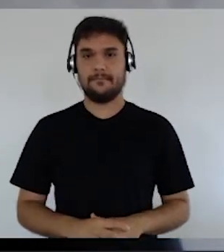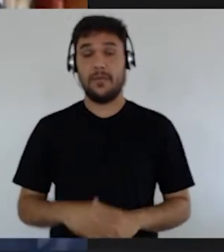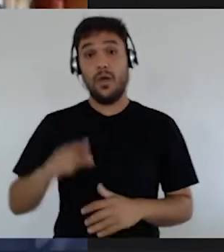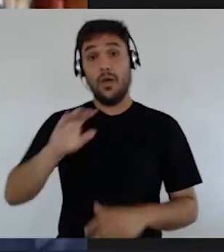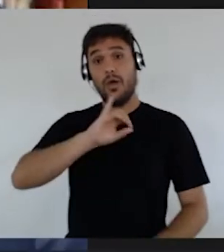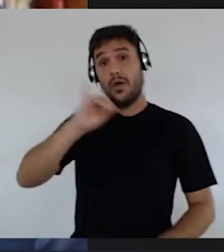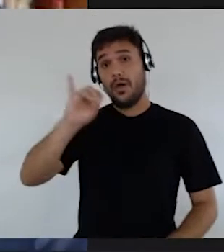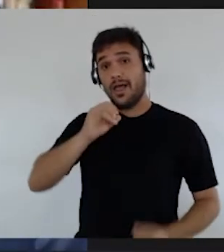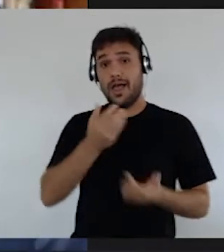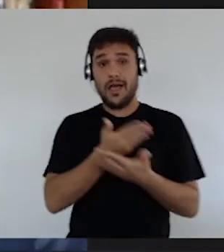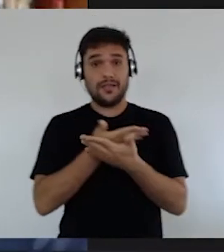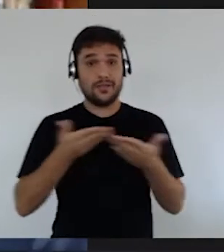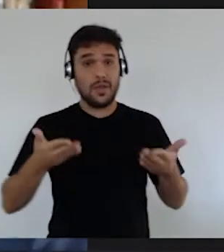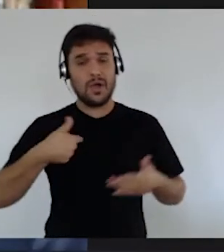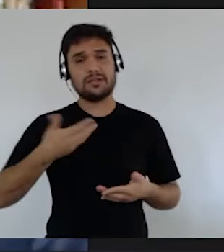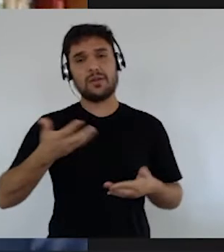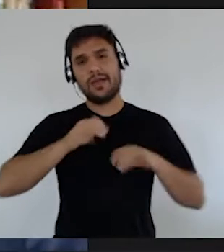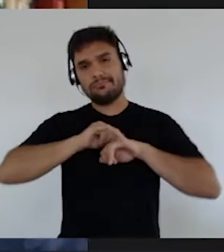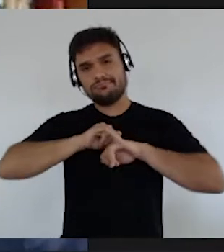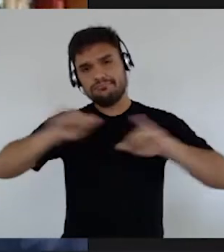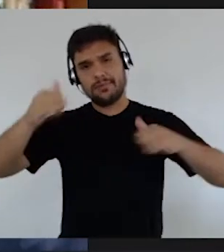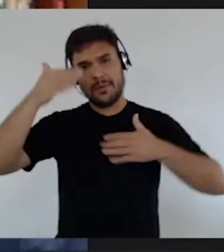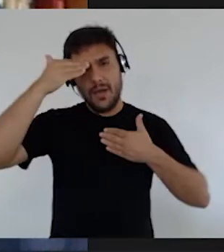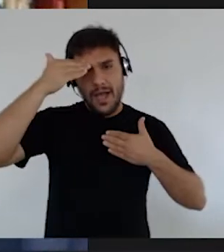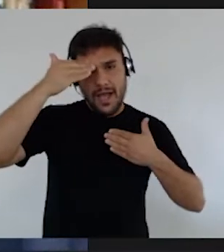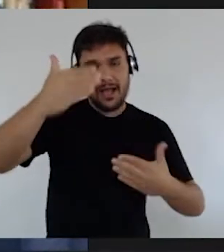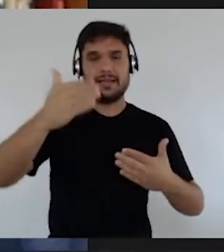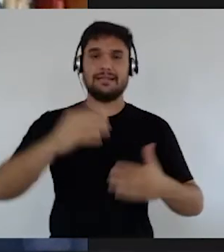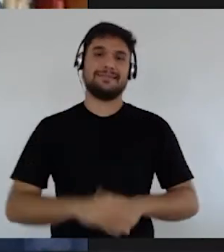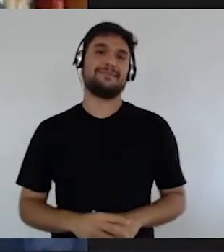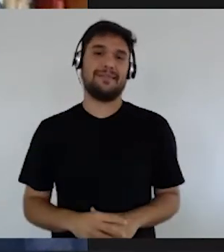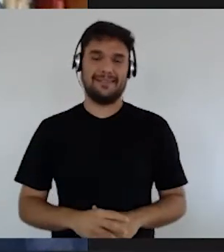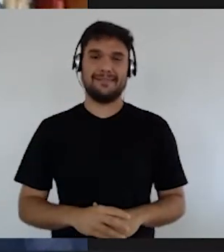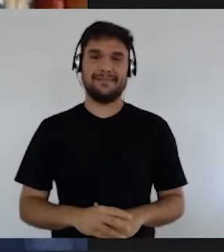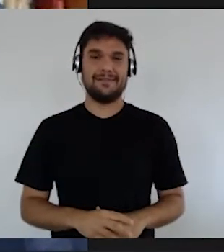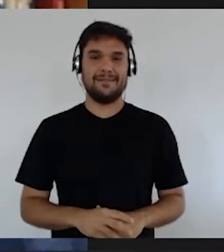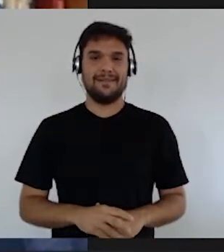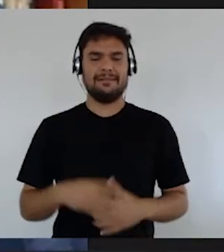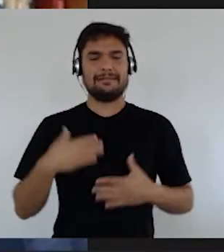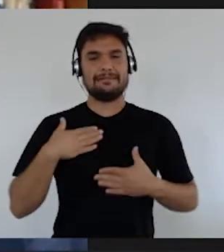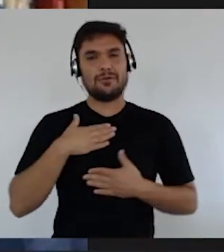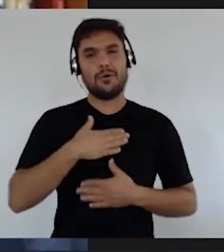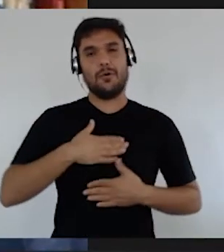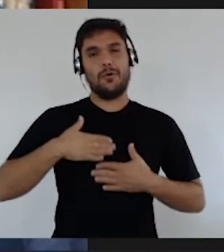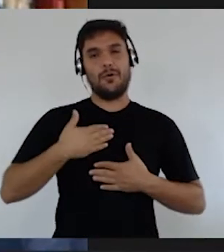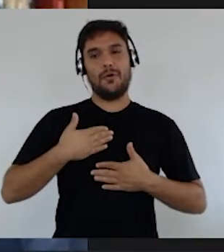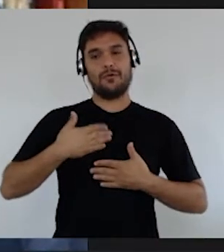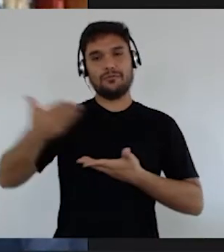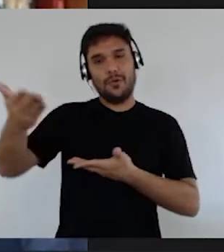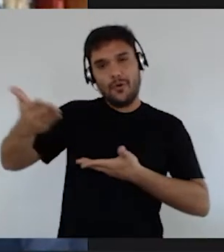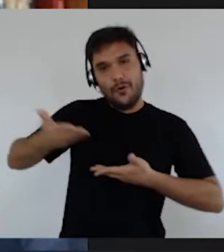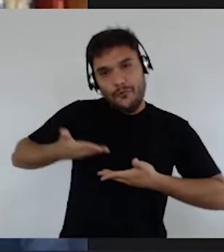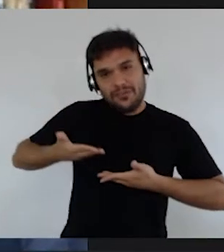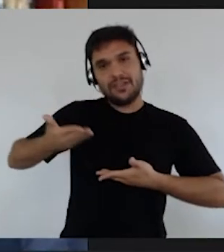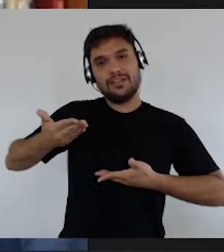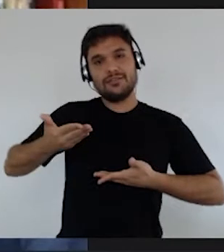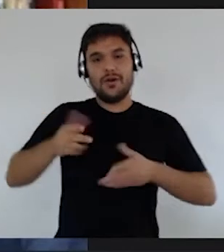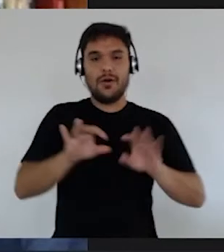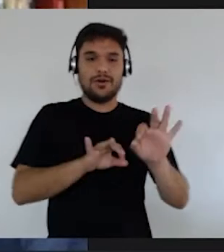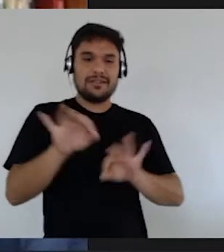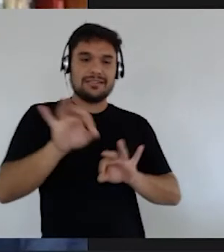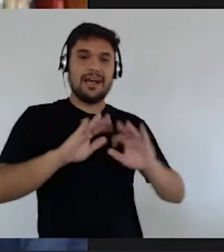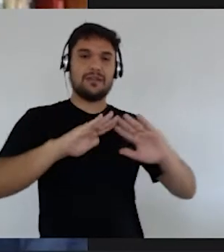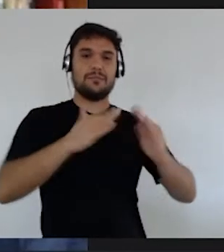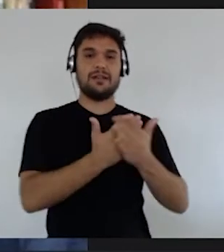Olá a todos, quero registrar o meu agradecimento pelo honroso convite formulado pela